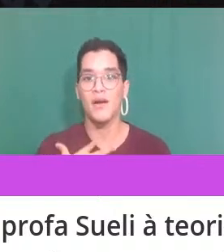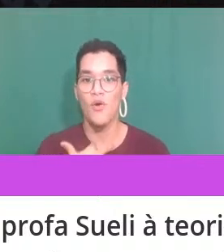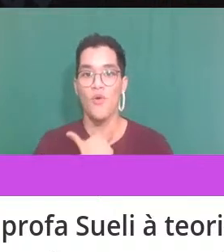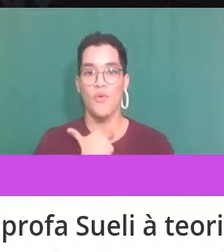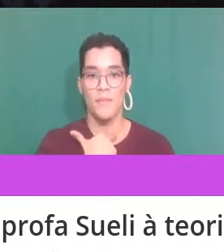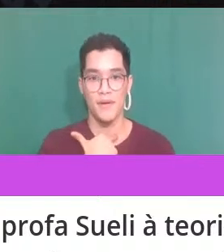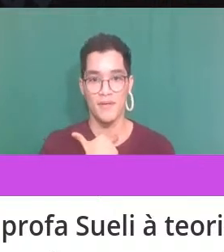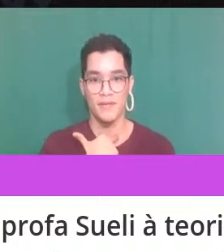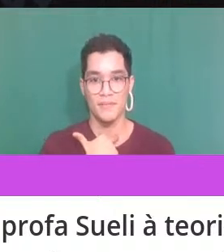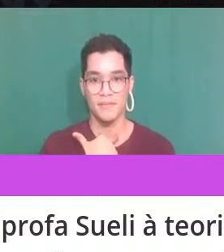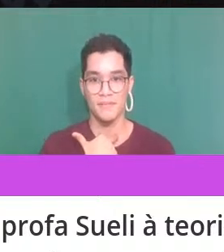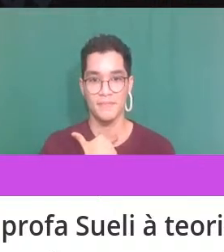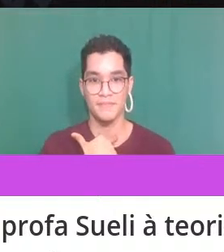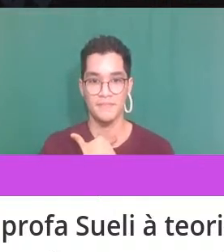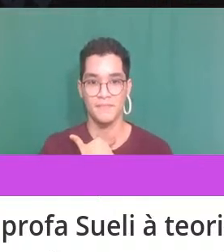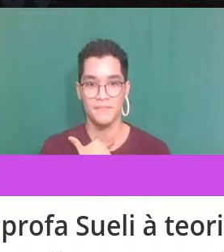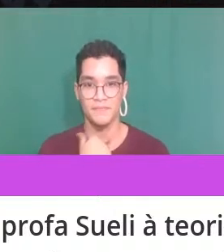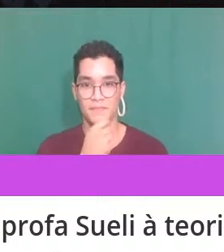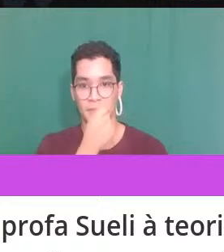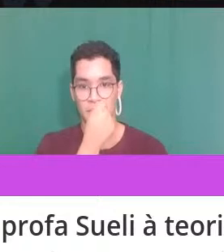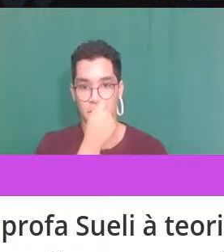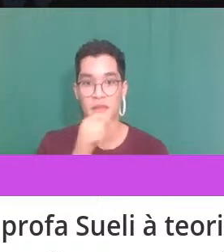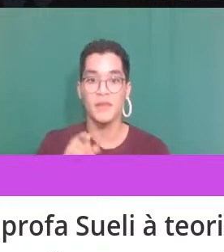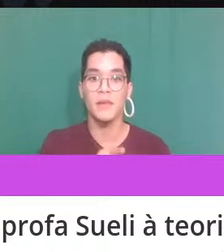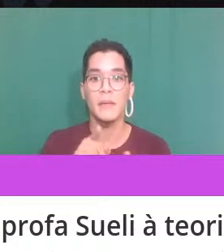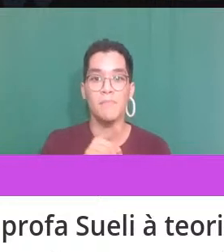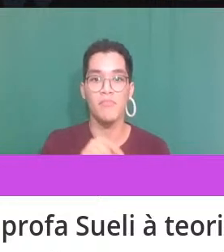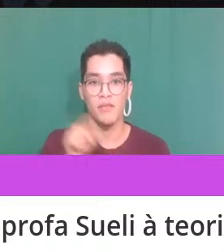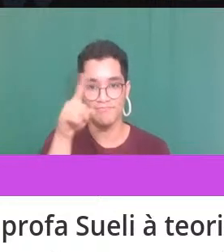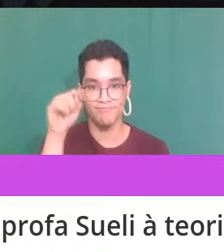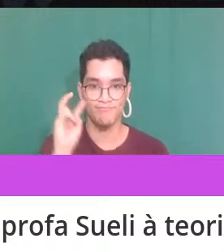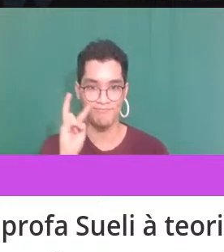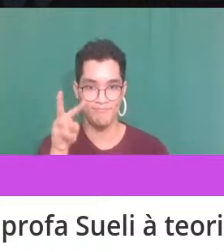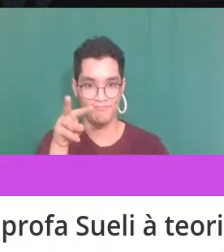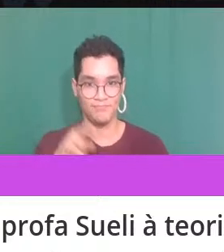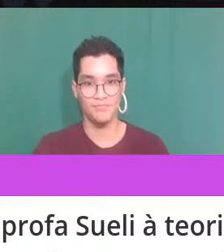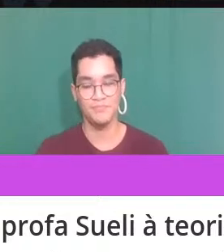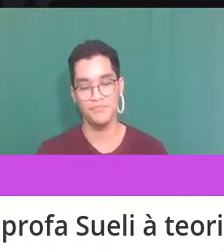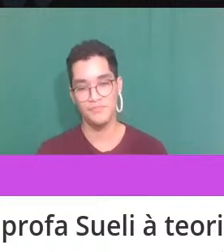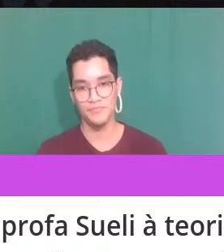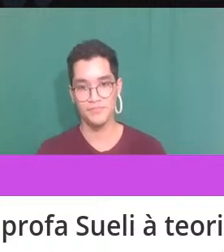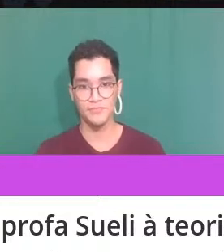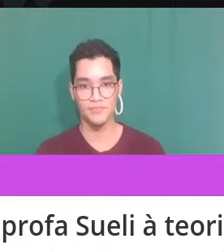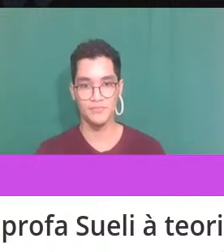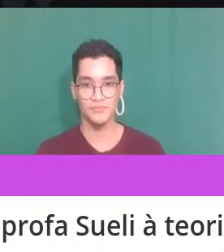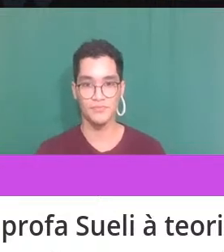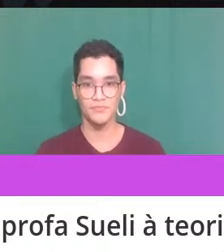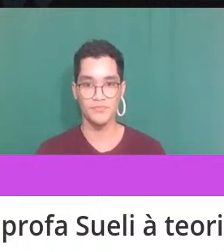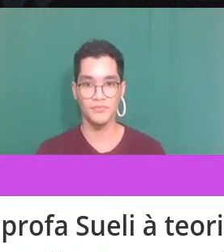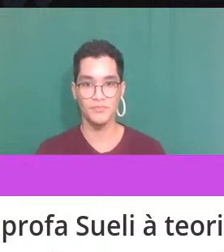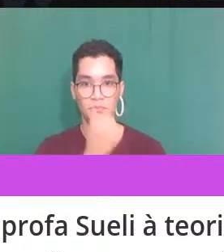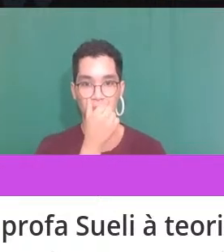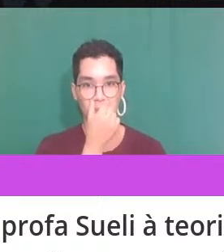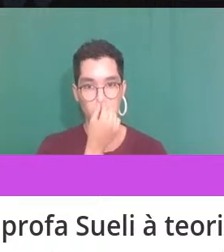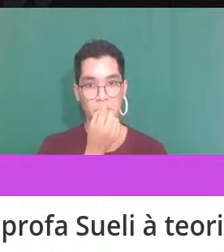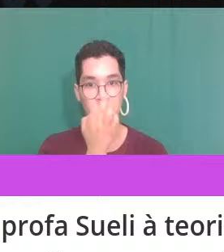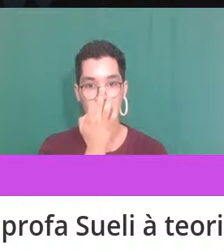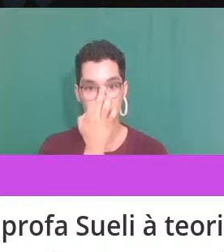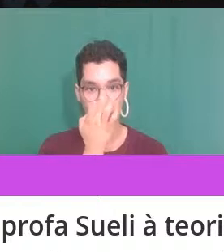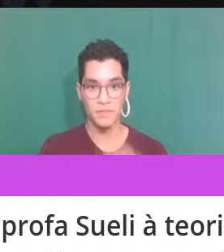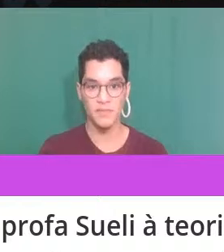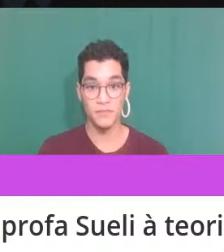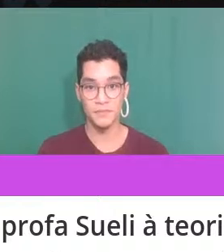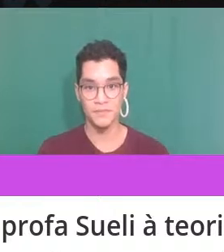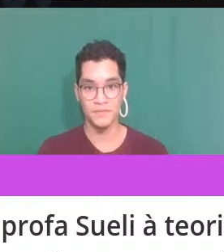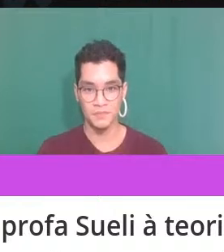também à teoria dos esquemas no ensino de leitura e escrita para o ensino fundamental. Sim, considero as teorias dos esquemas